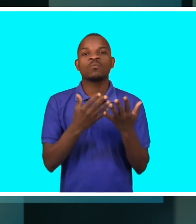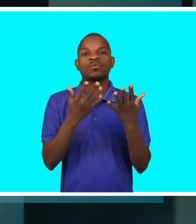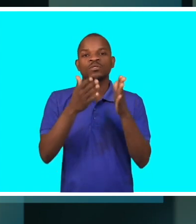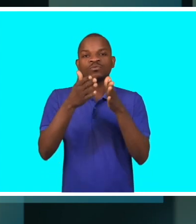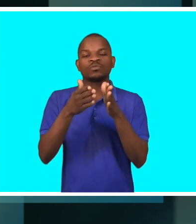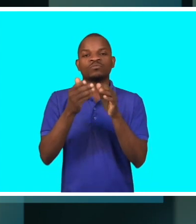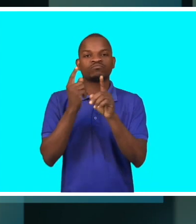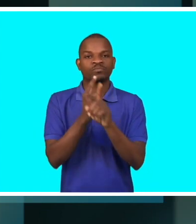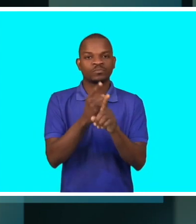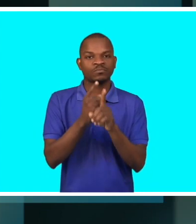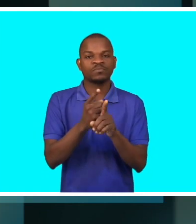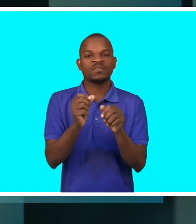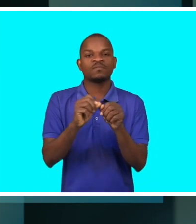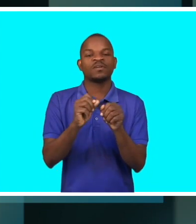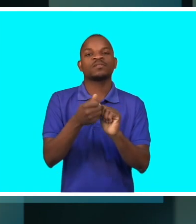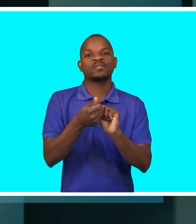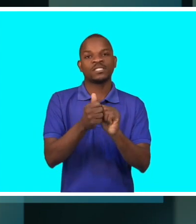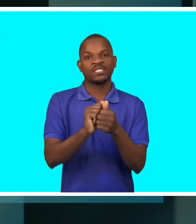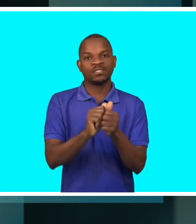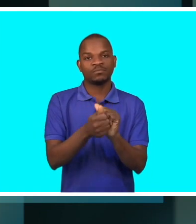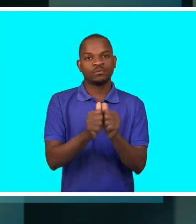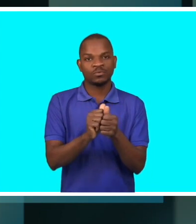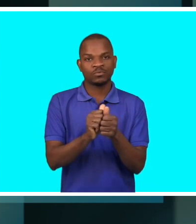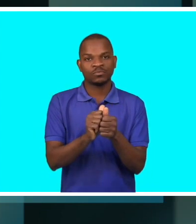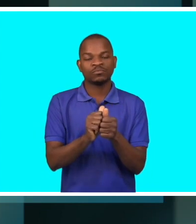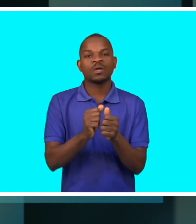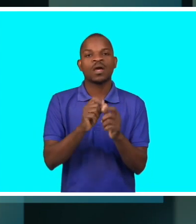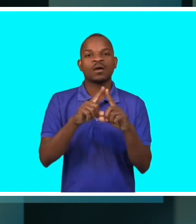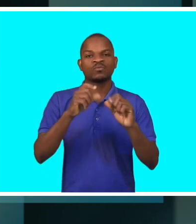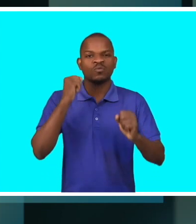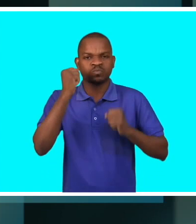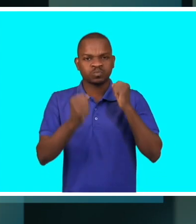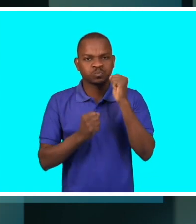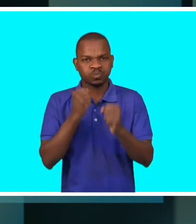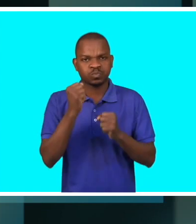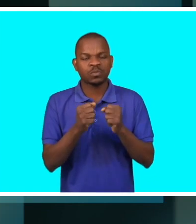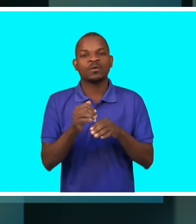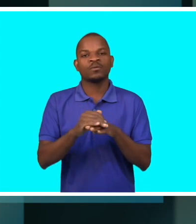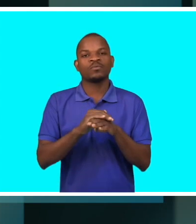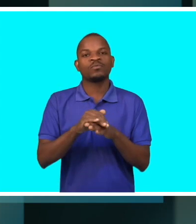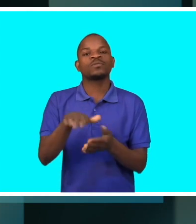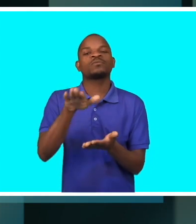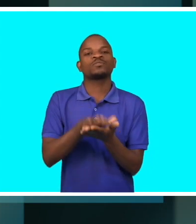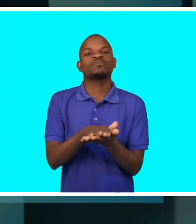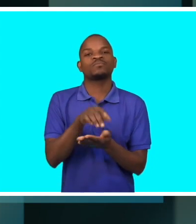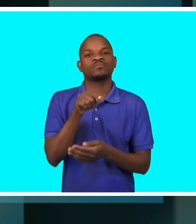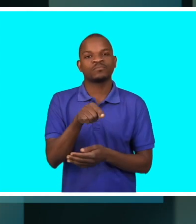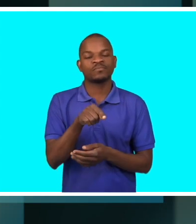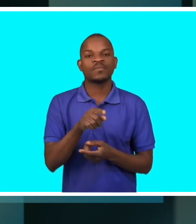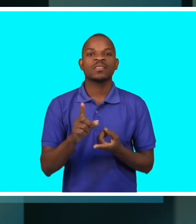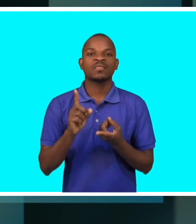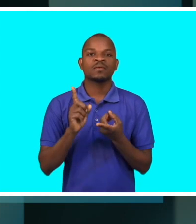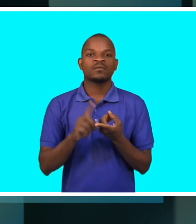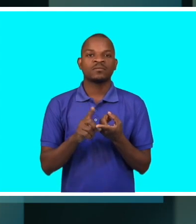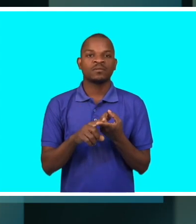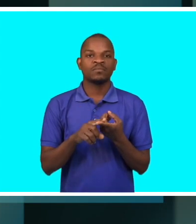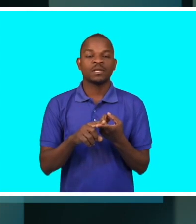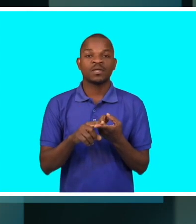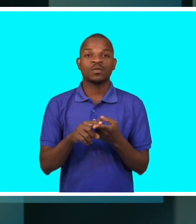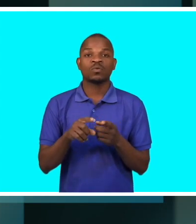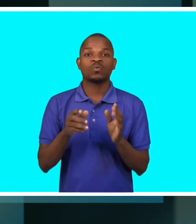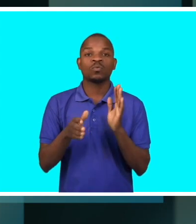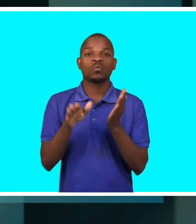dos próprios atletas que particularmente do atletismo têm utilizado o Estádio Nacional, particularmente